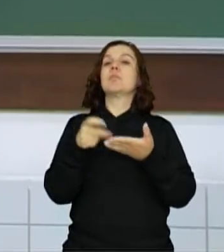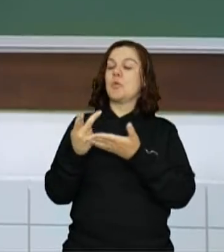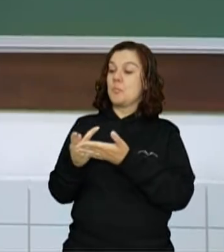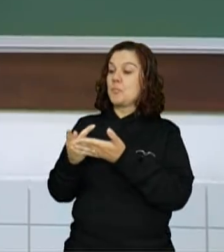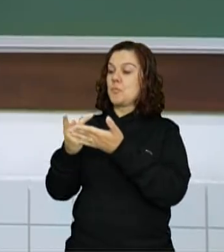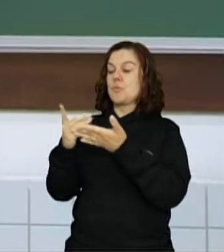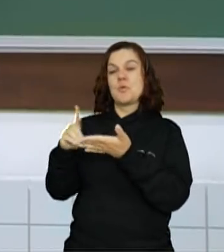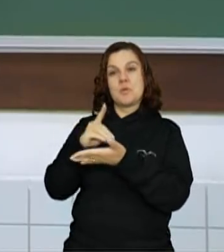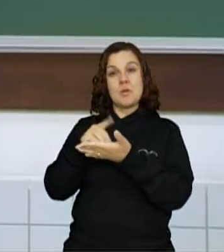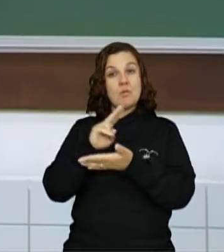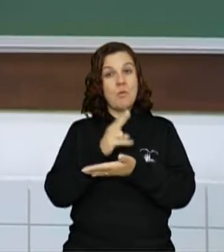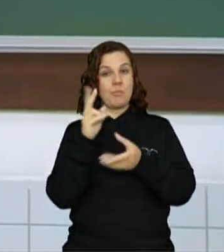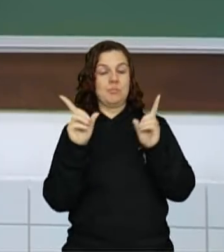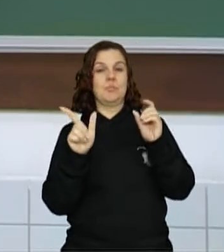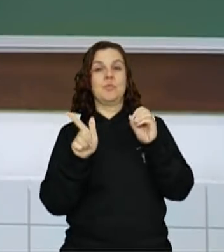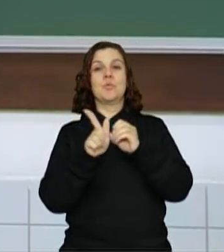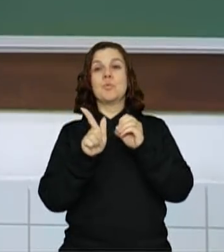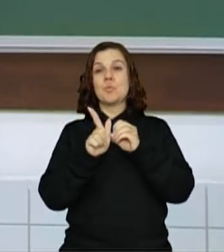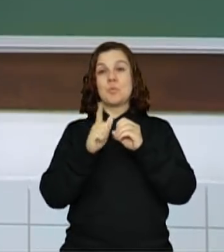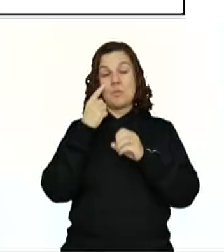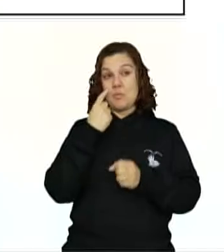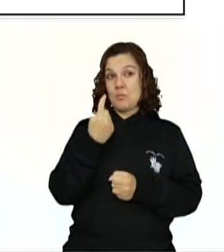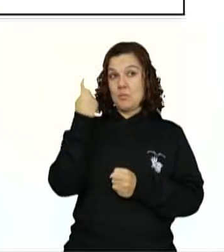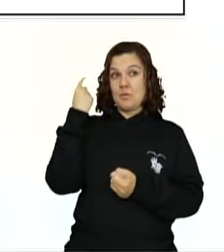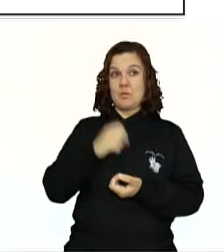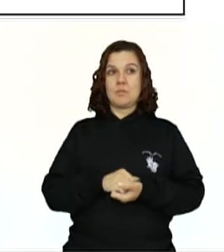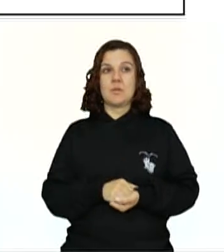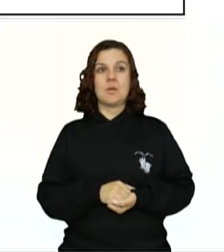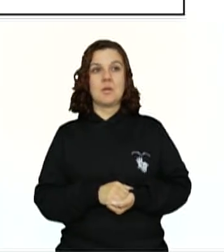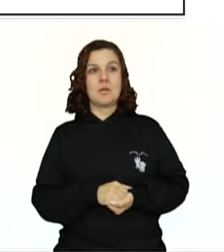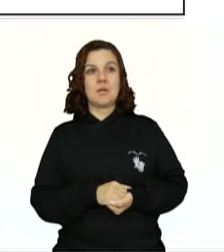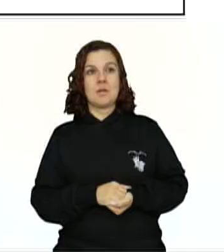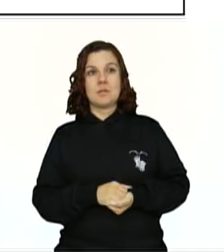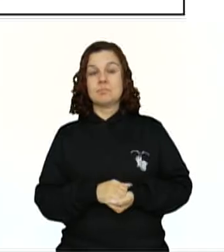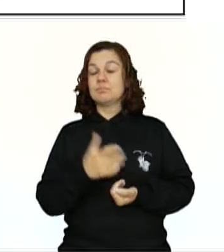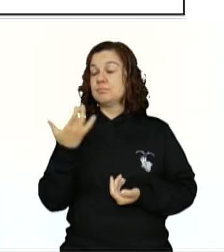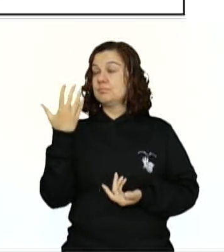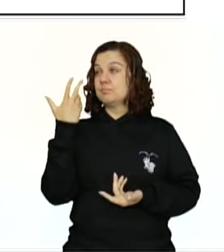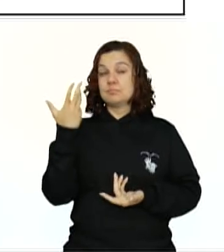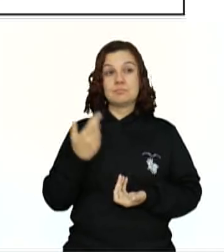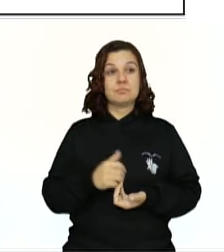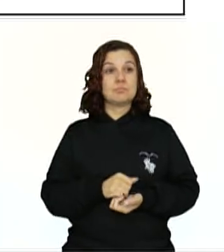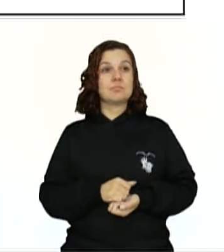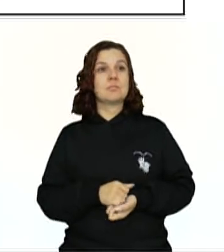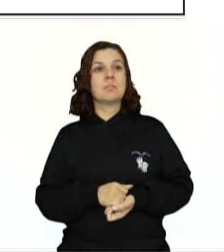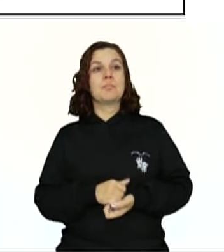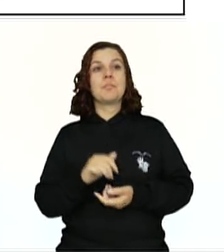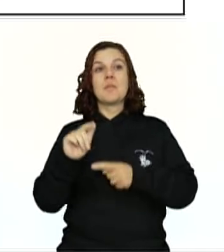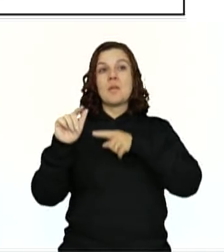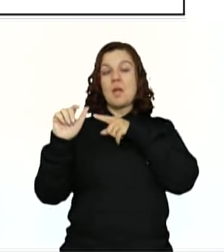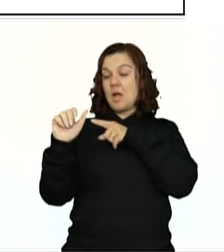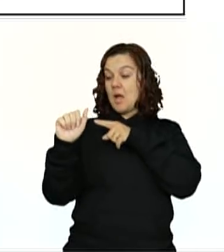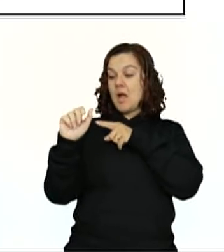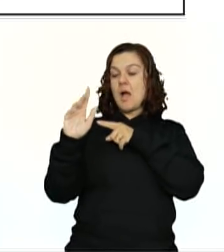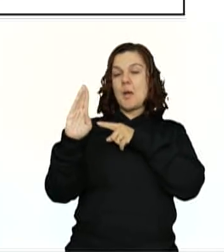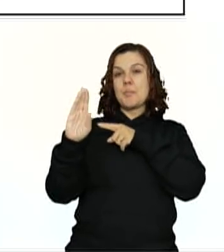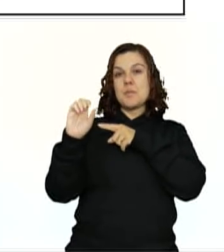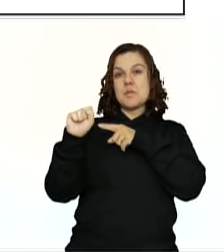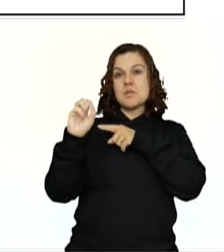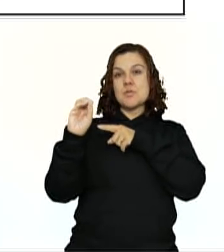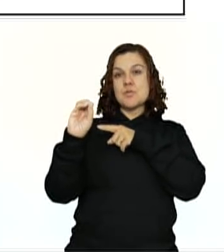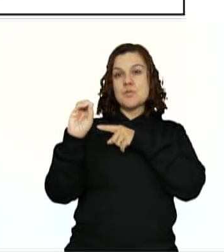fazer? Consultar o dicionário. Olha ali, a palavra, vamos ver essa palavra